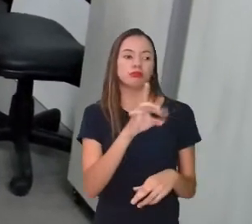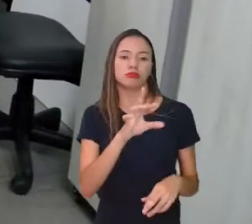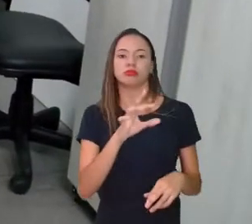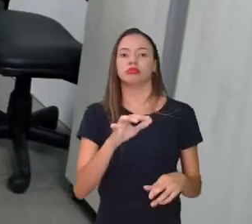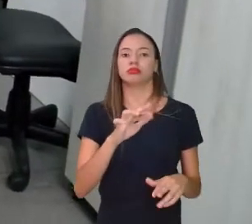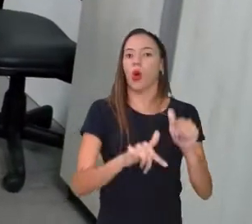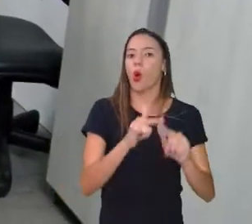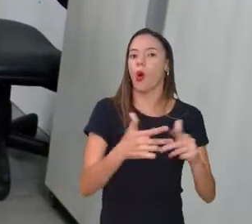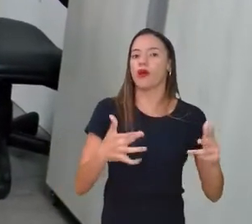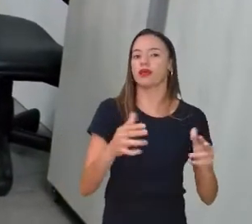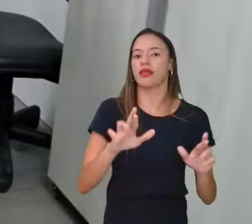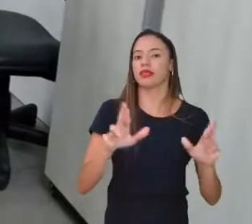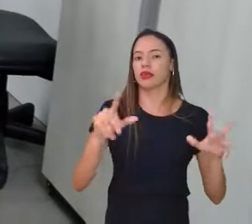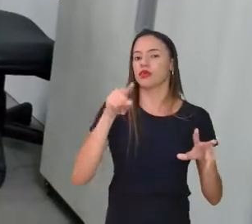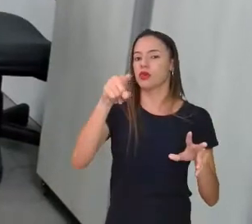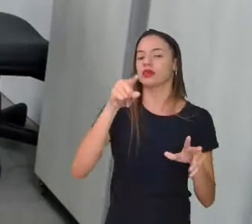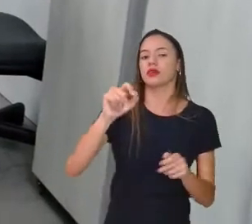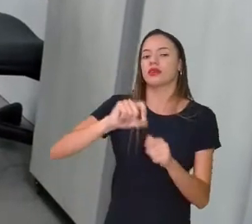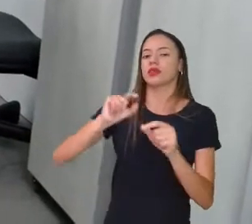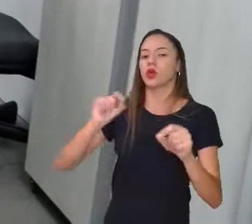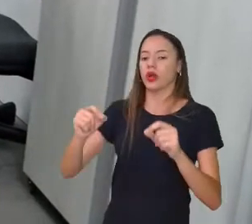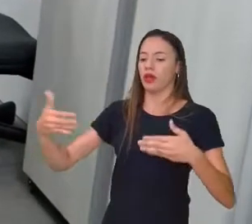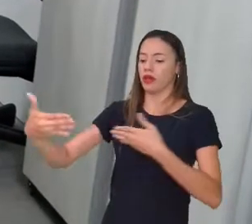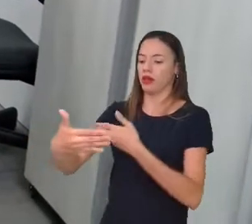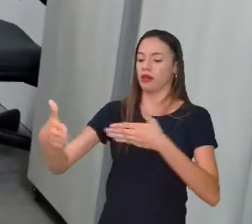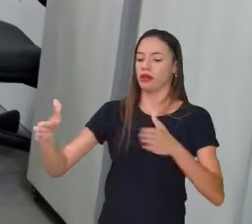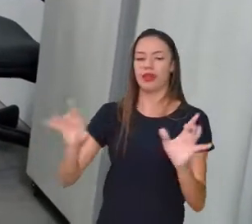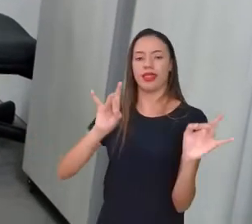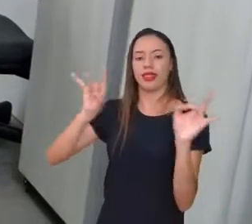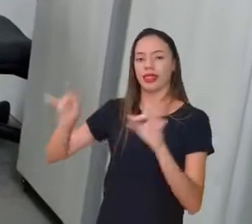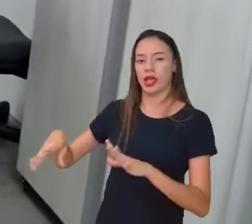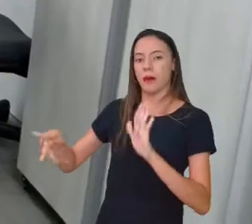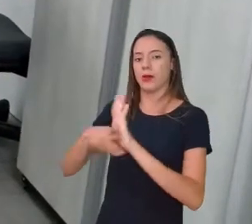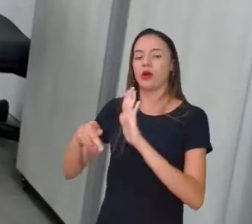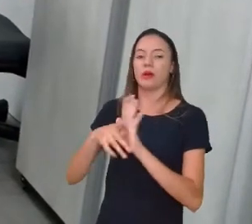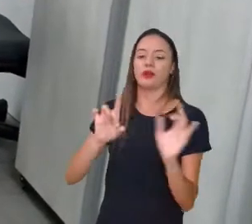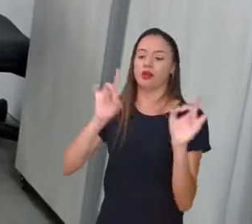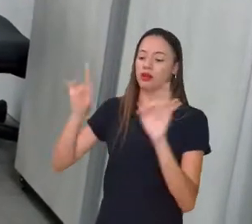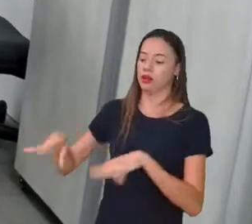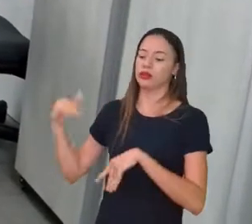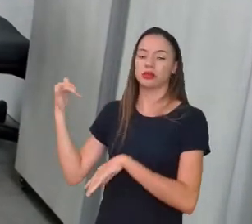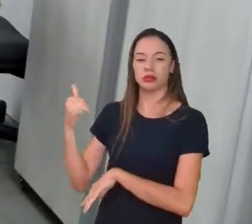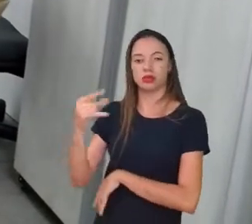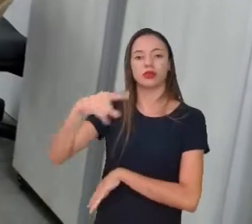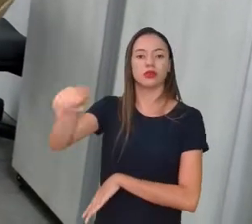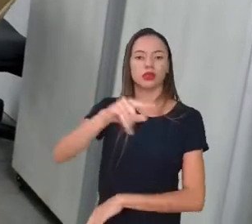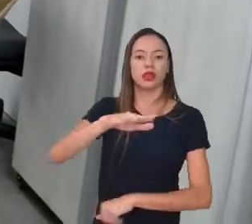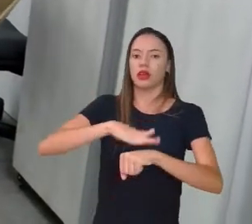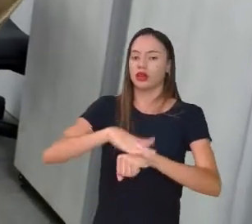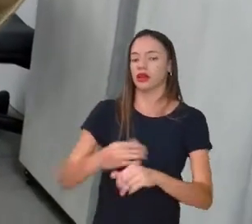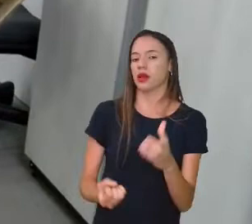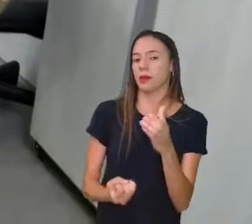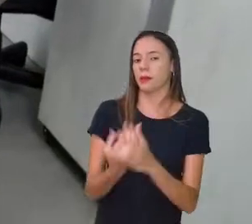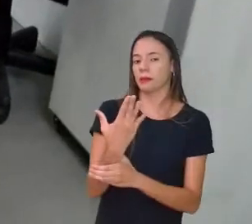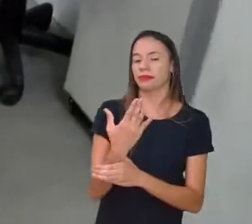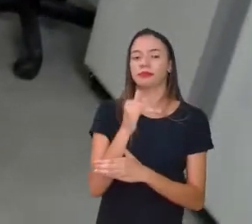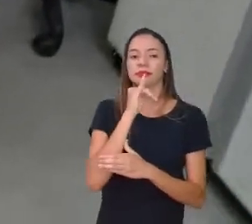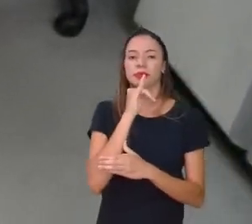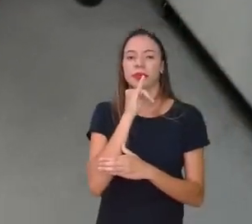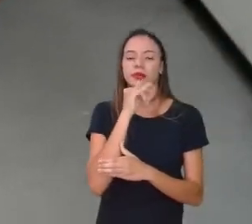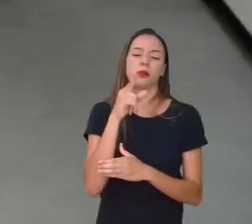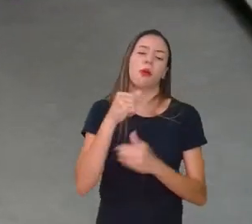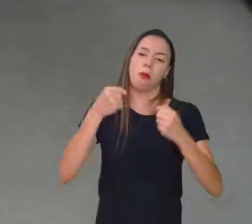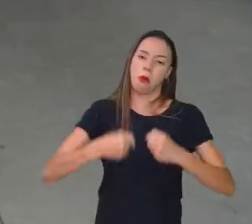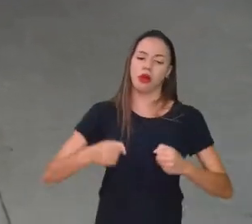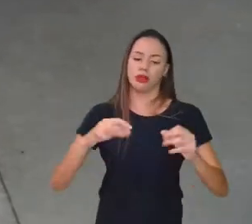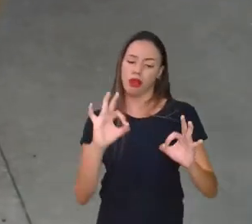vai fazer um coletor de lixo eletrônico. E aí vocês vão produzir. Pode pegar uma caixa, pode